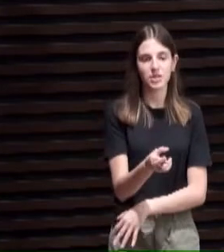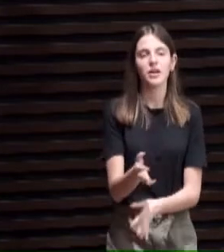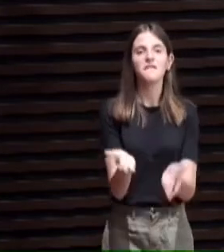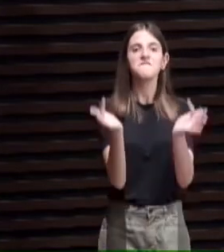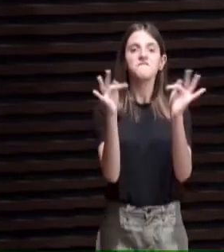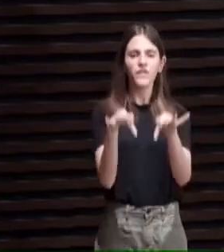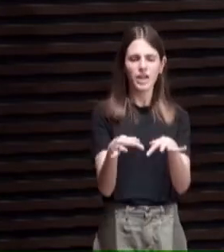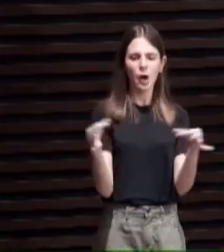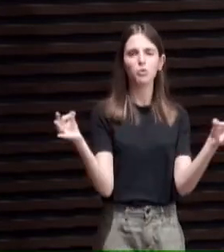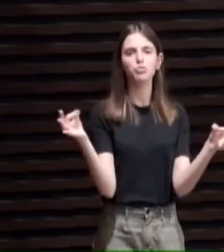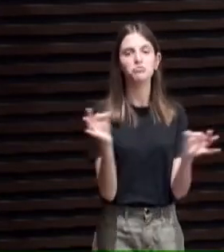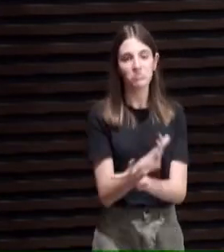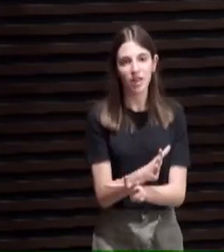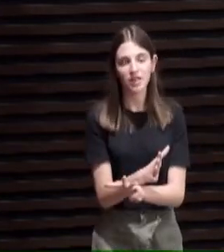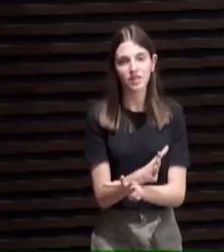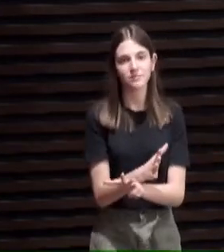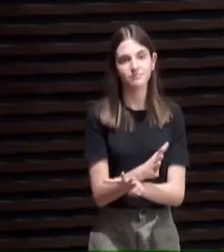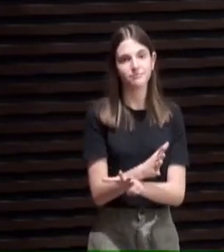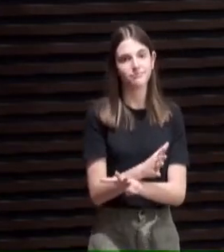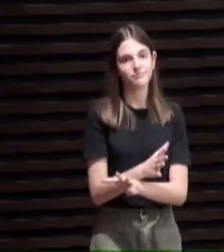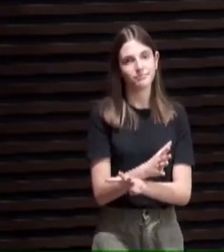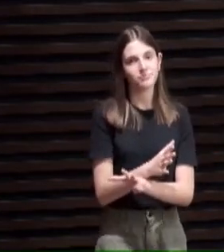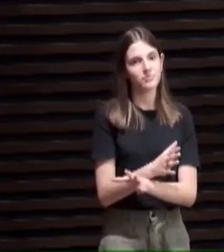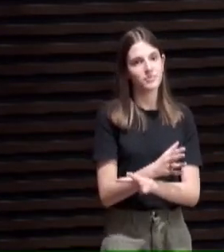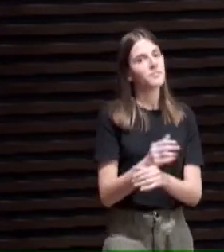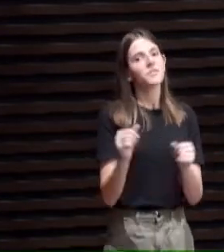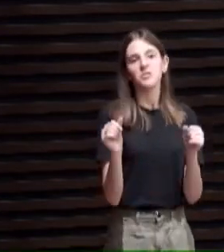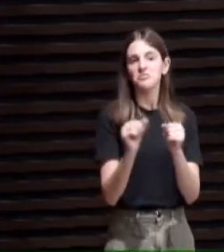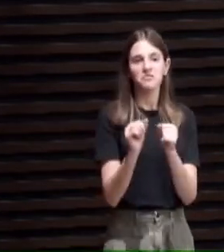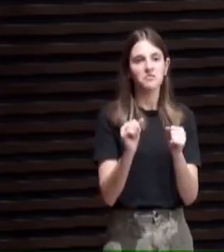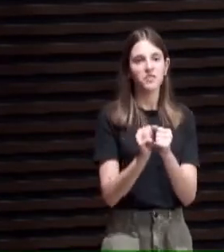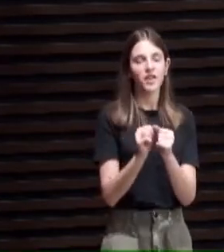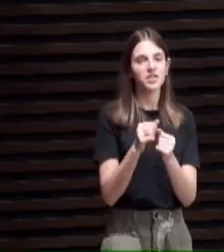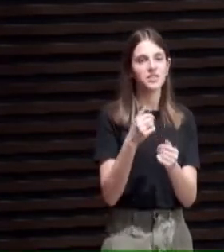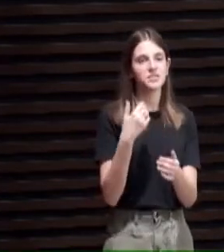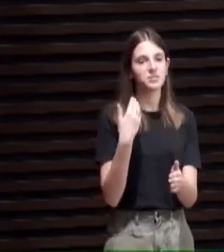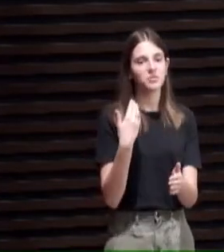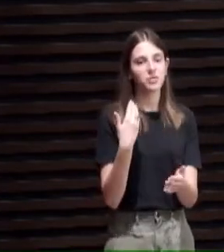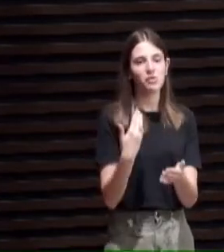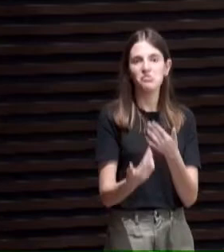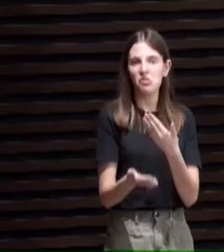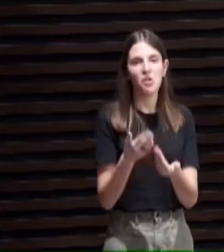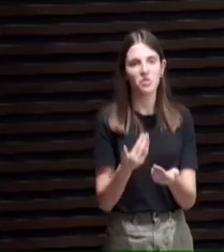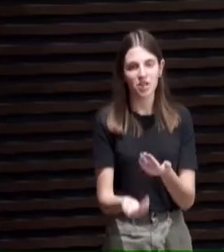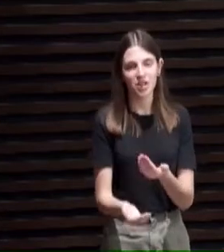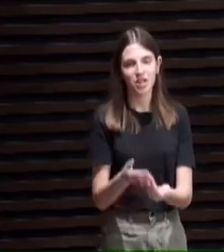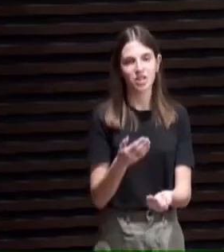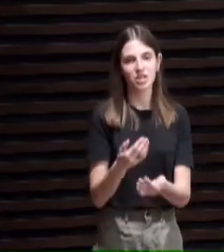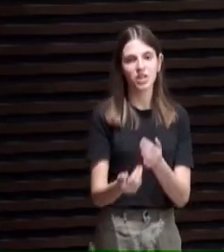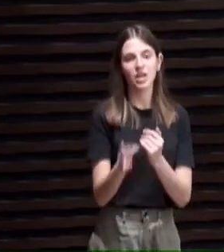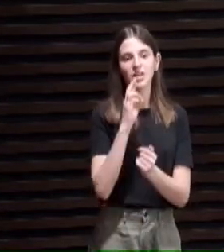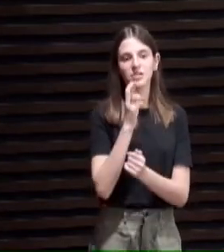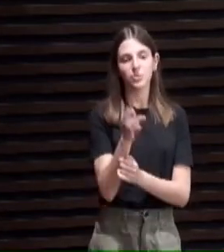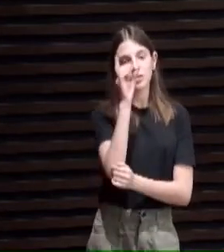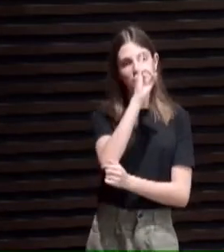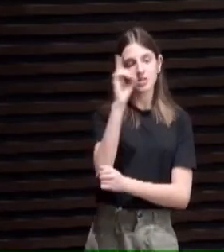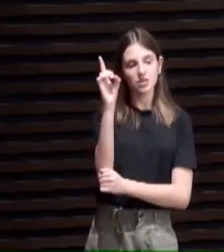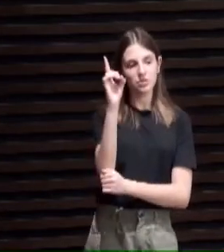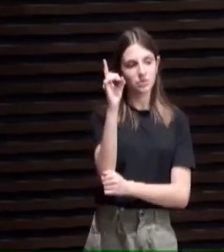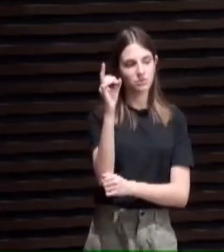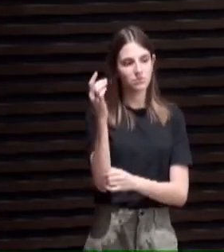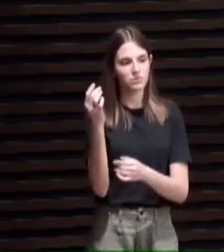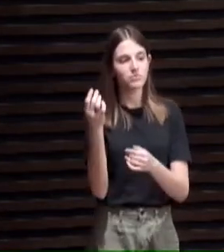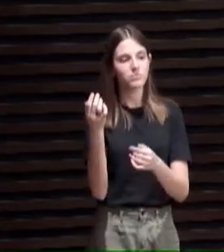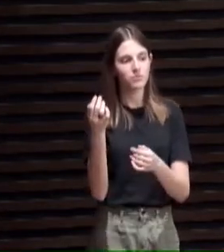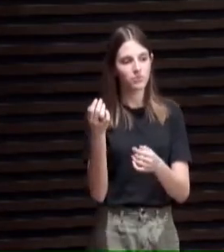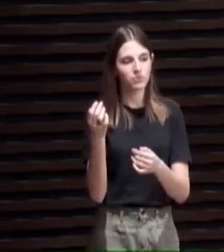final, não faz, portanto, qualquer outra afirmação de Deus sendo uma afirmação plausível. Então,